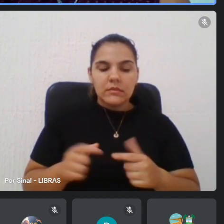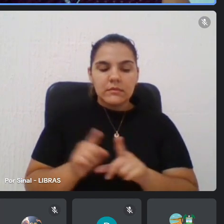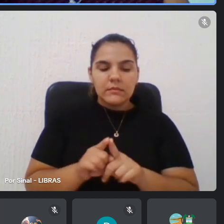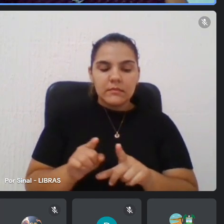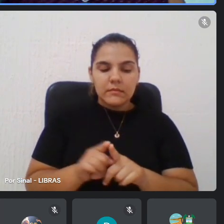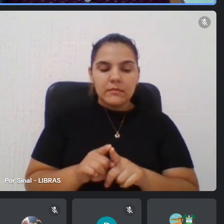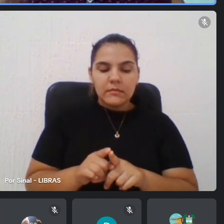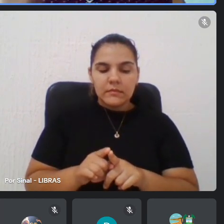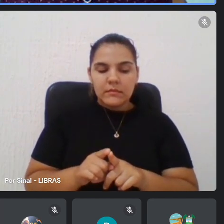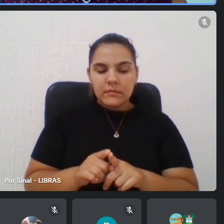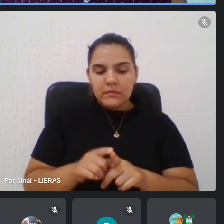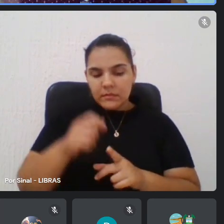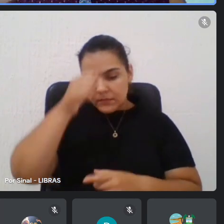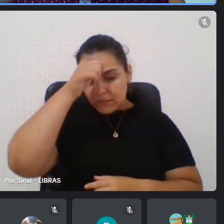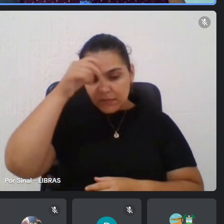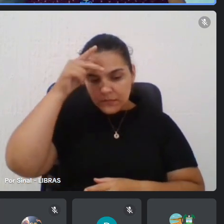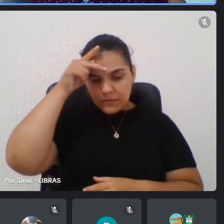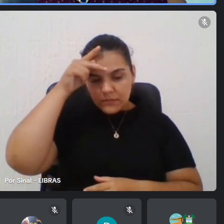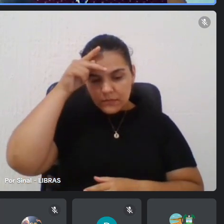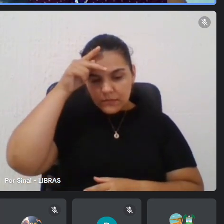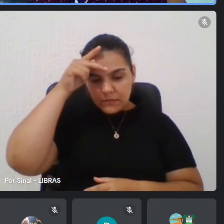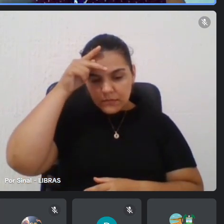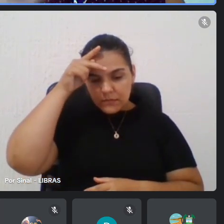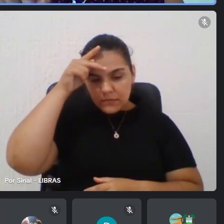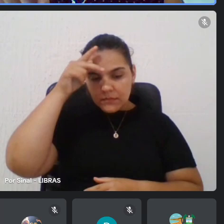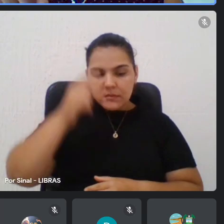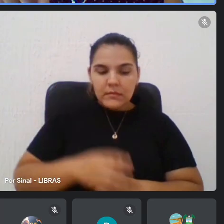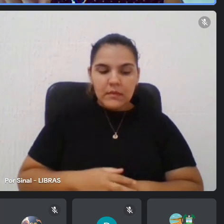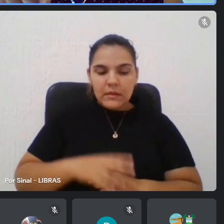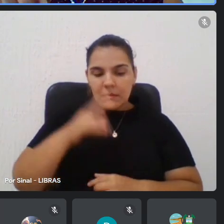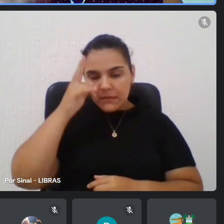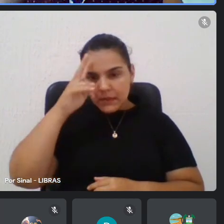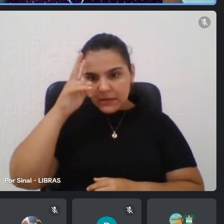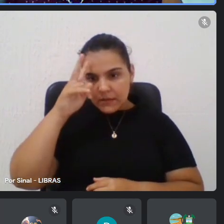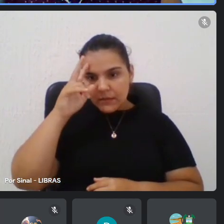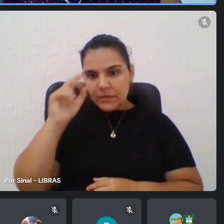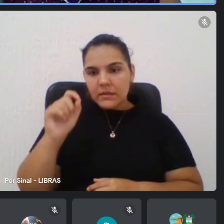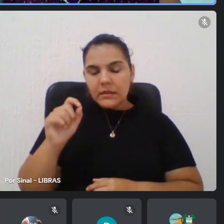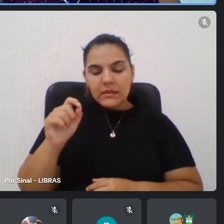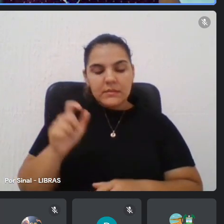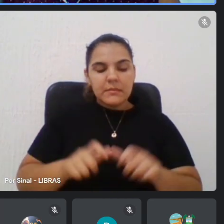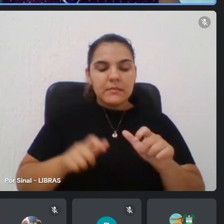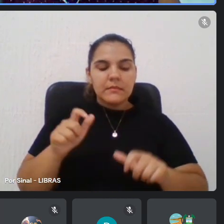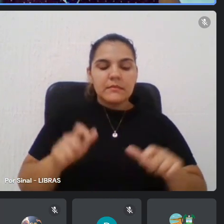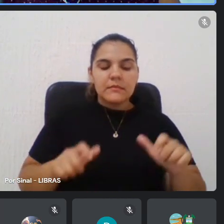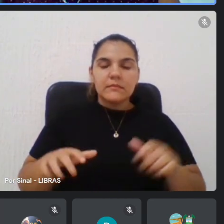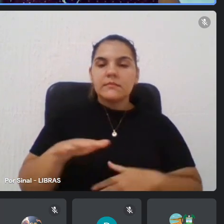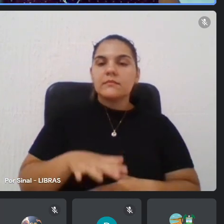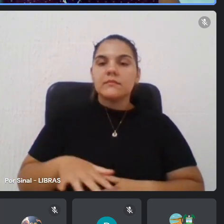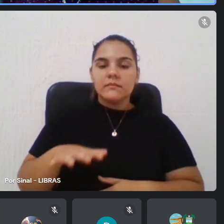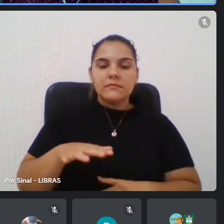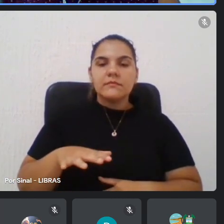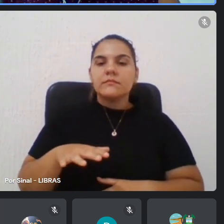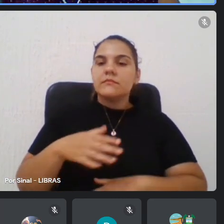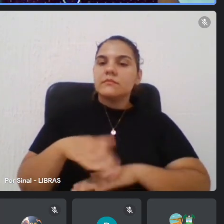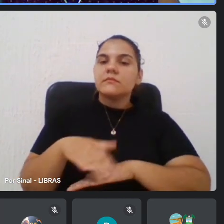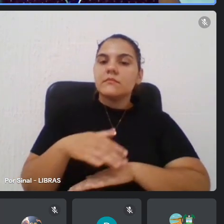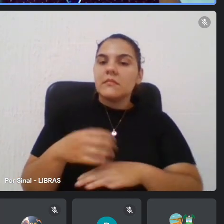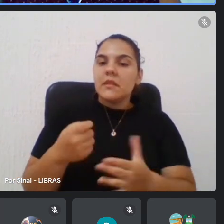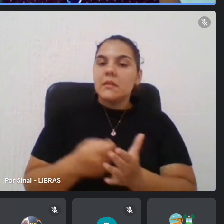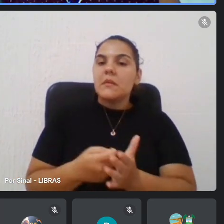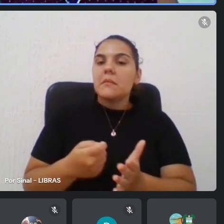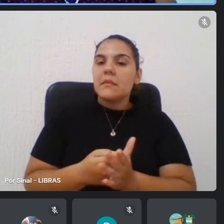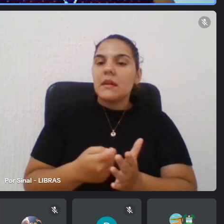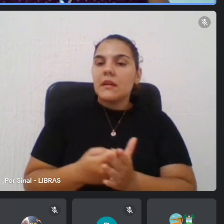estiverem, qual é a cação de moradia, e lembrar que para as pessoas em situação de rua não é exigido comprovante de residência, não é isso, Adler?